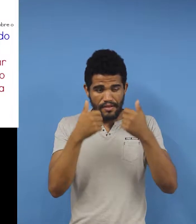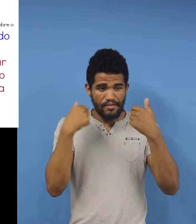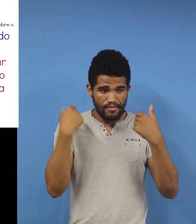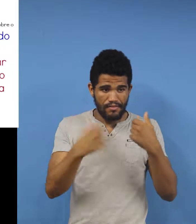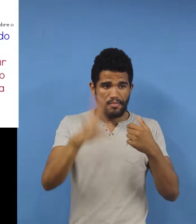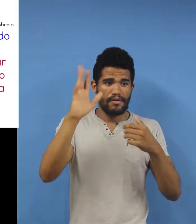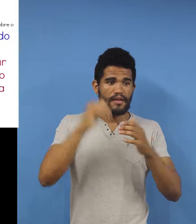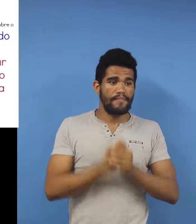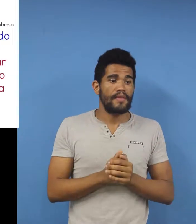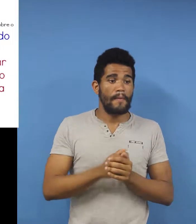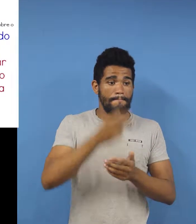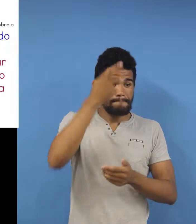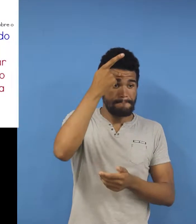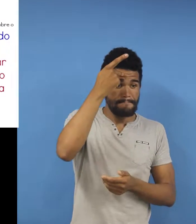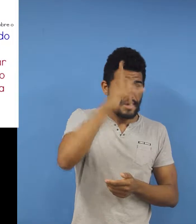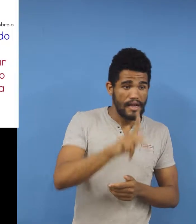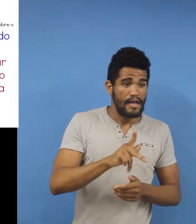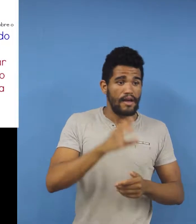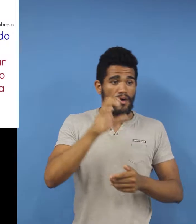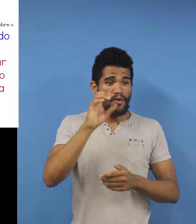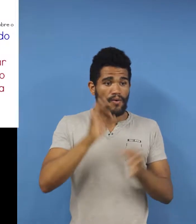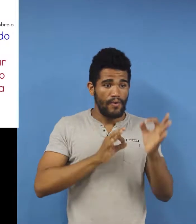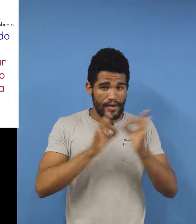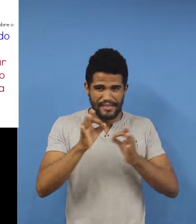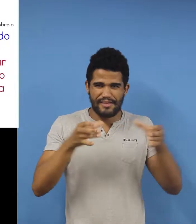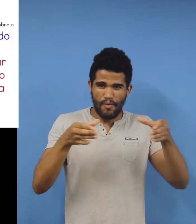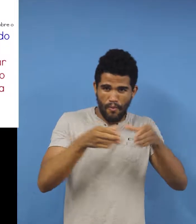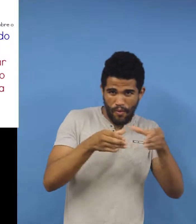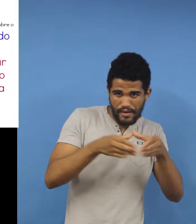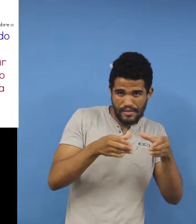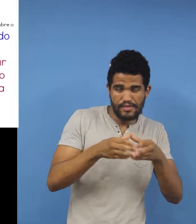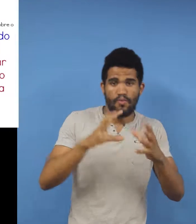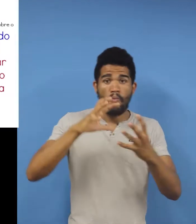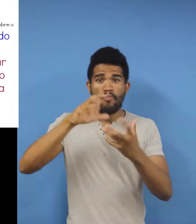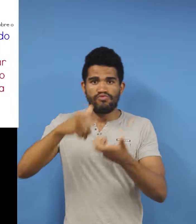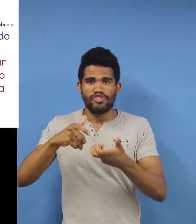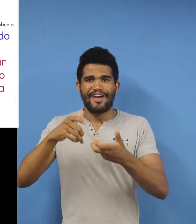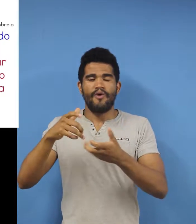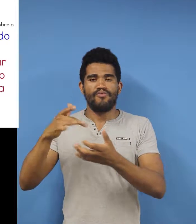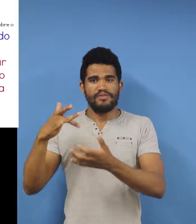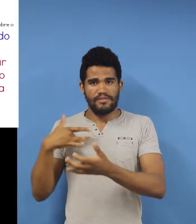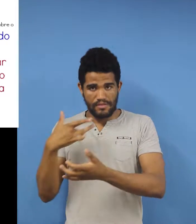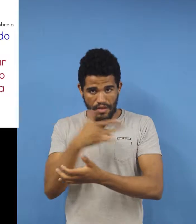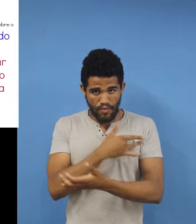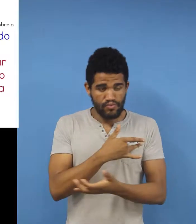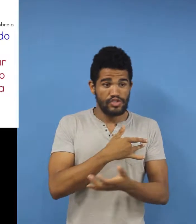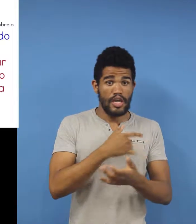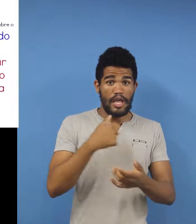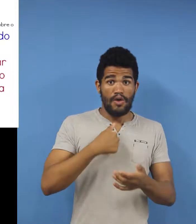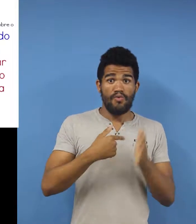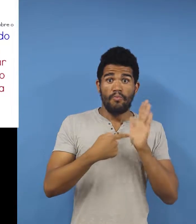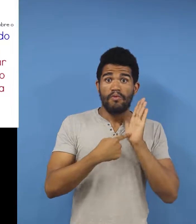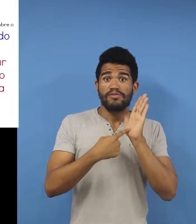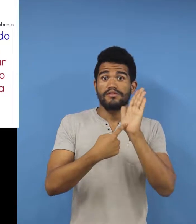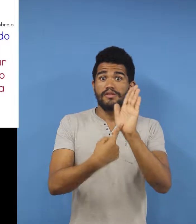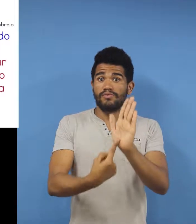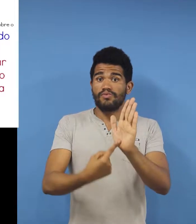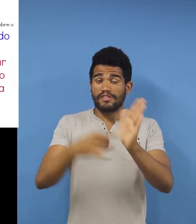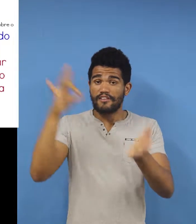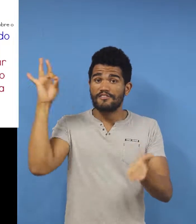um encadeamento de ideias coerente? Vamos lá. Para a Organização Mundial da Saúde, aqui eu estou trazendo um